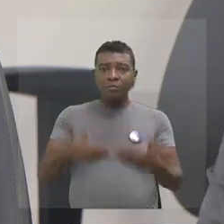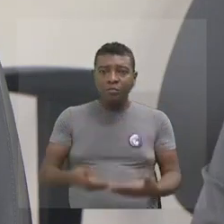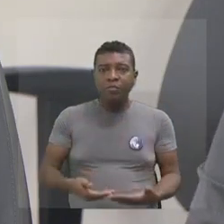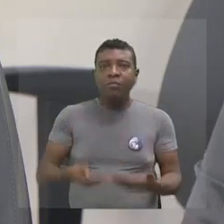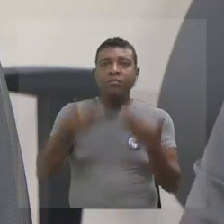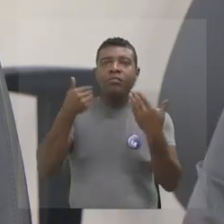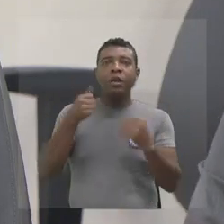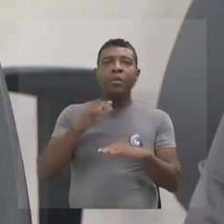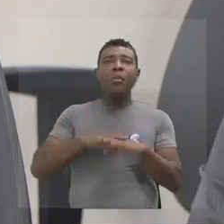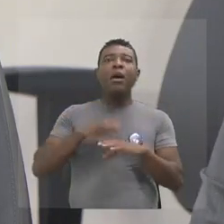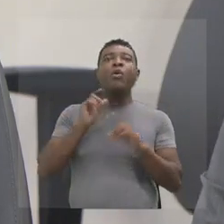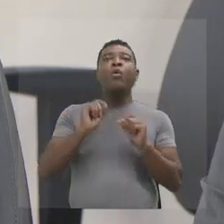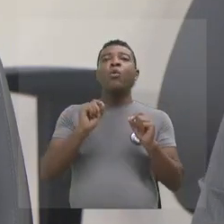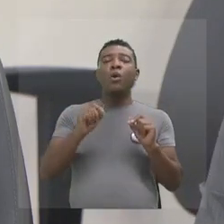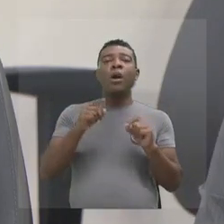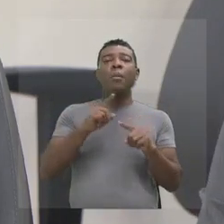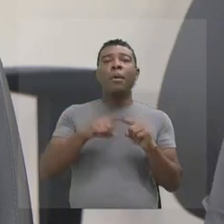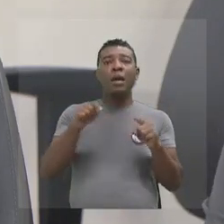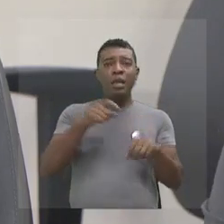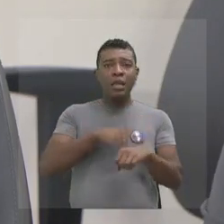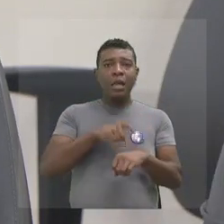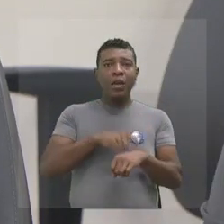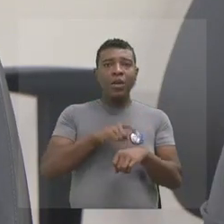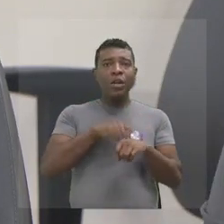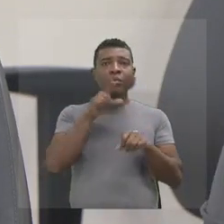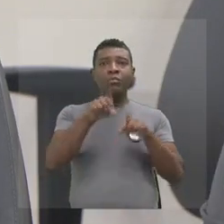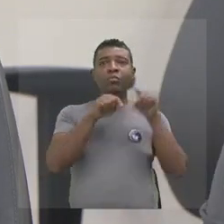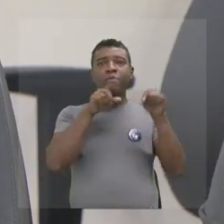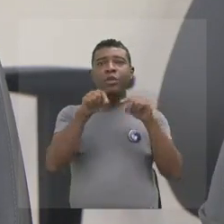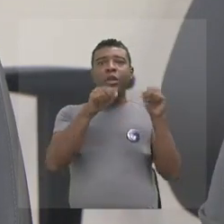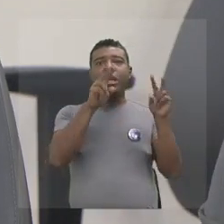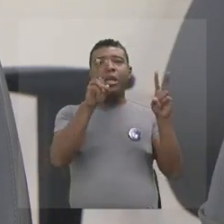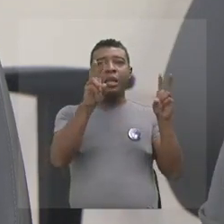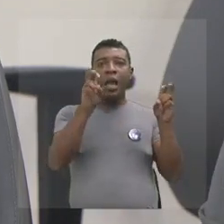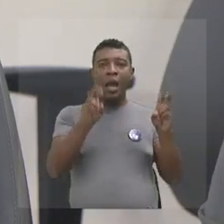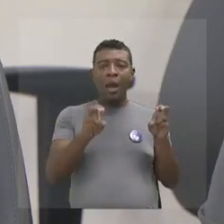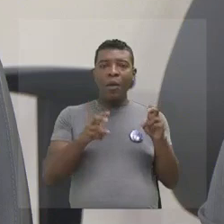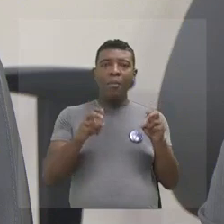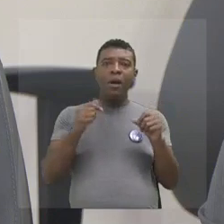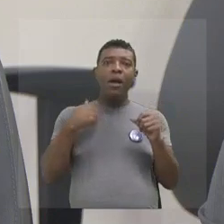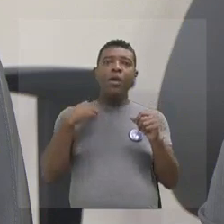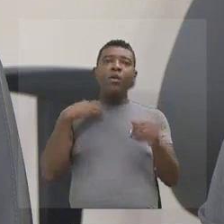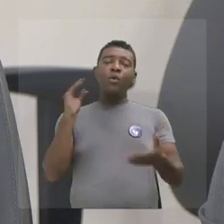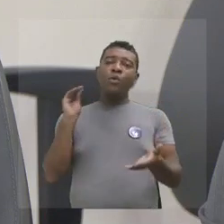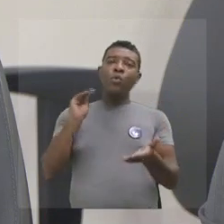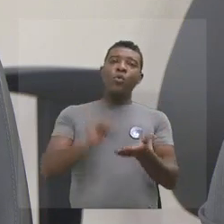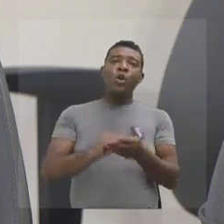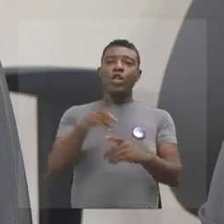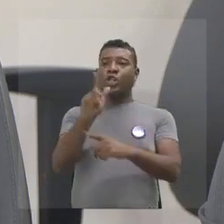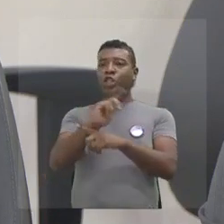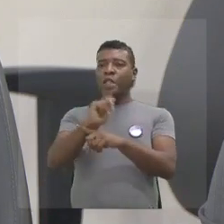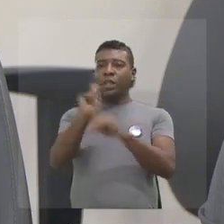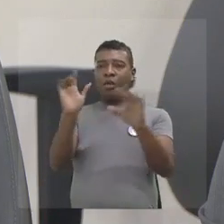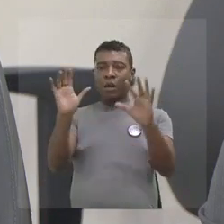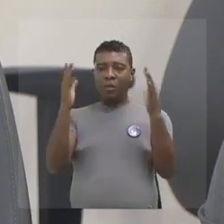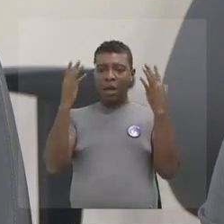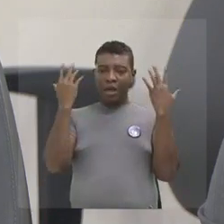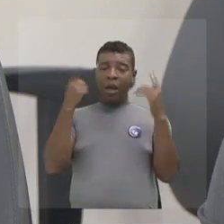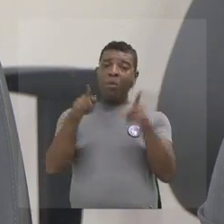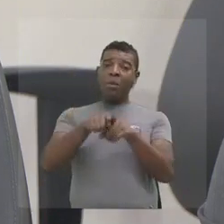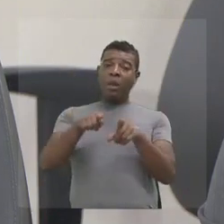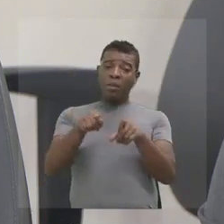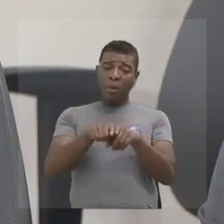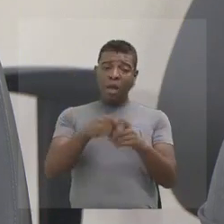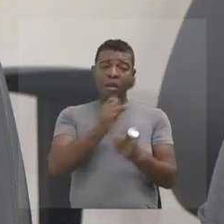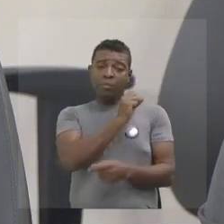quando nós selecionamos os temas de destacar temas de gestão ambiental e saneamento que foi uma das áreas onde nós